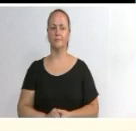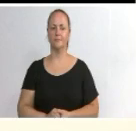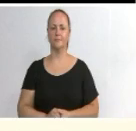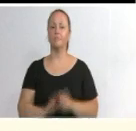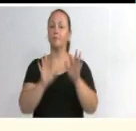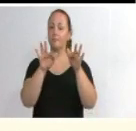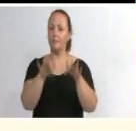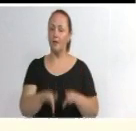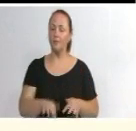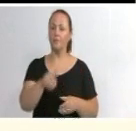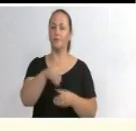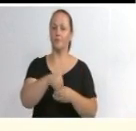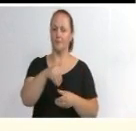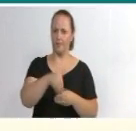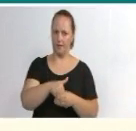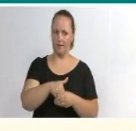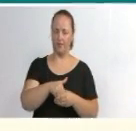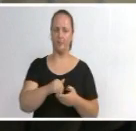Encerrada a votação,